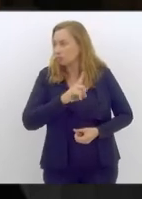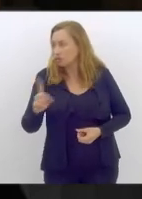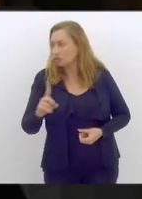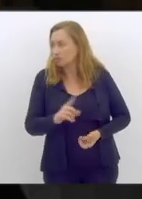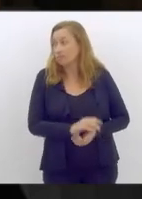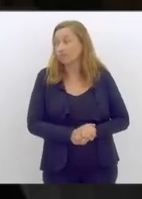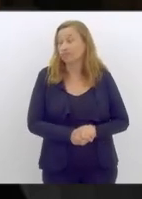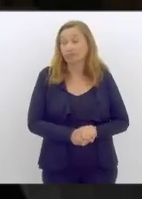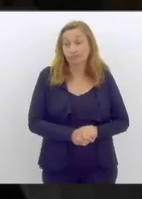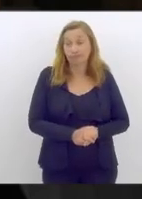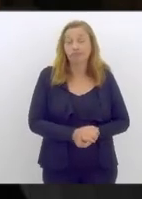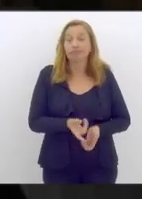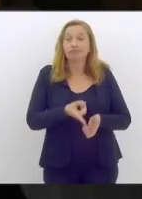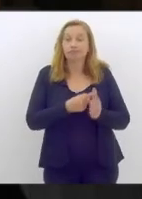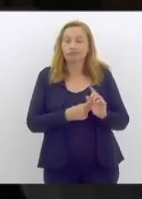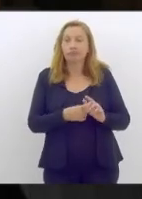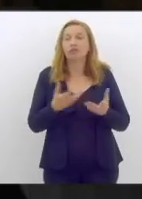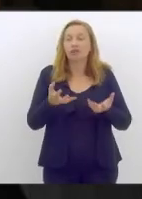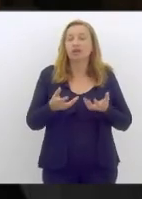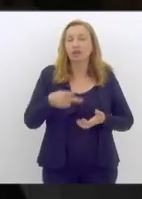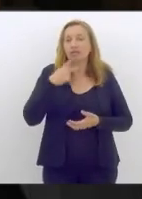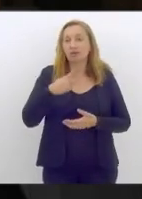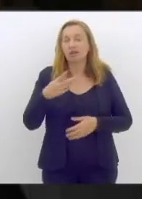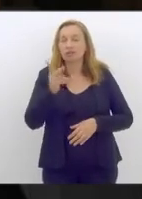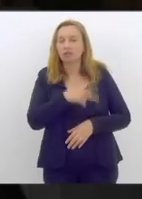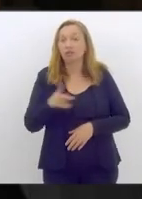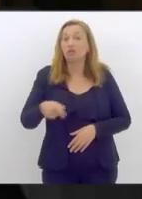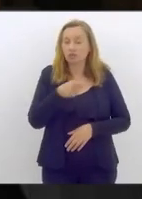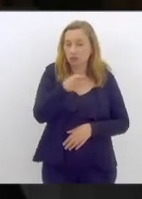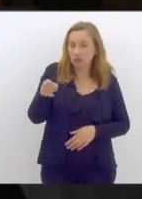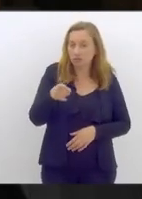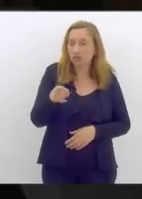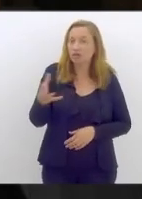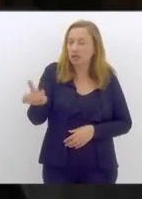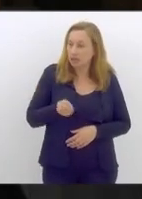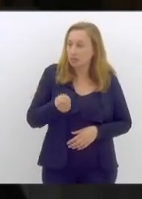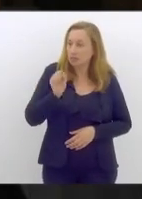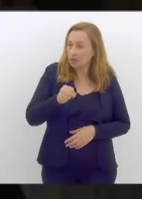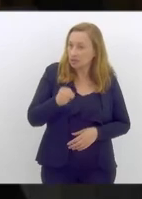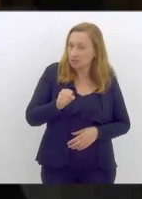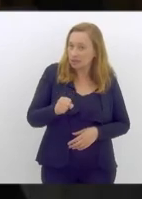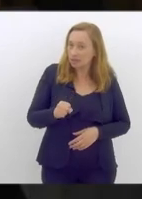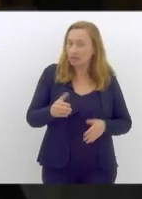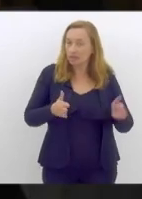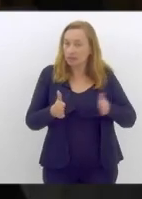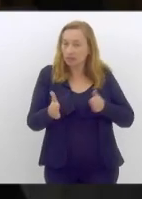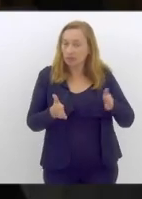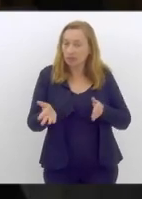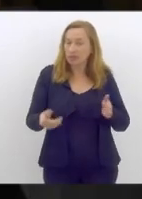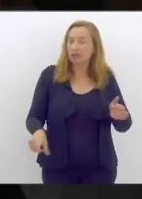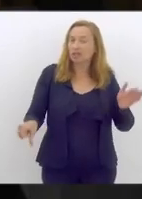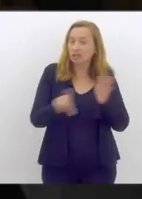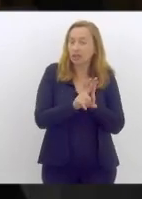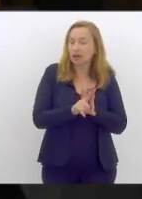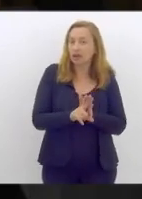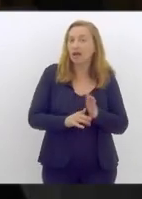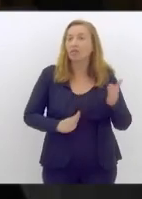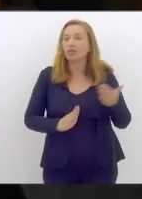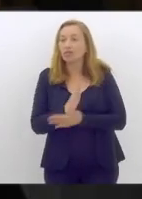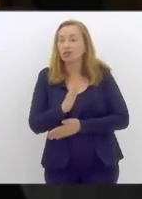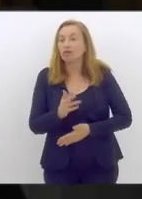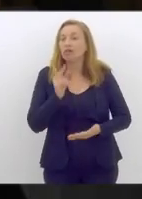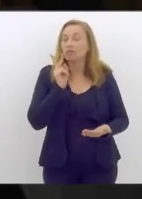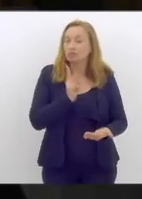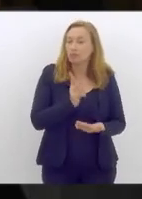que vão passar a ganhar o que devem eu quero dizer para os professores vocês vão ganhar retroativo no mínimo desse período em que a lei estadual foi aprovada embora